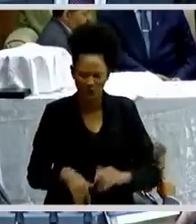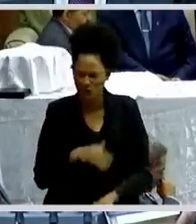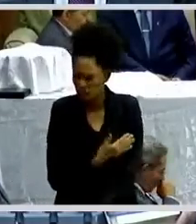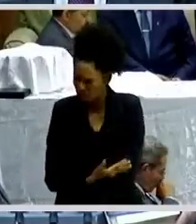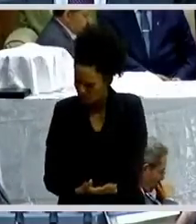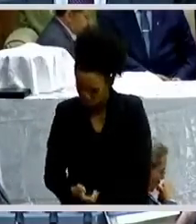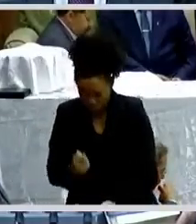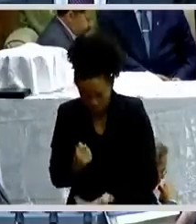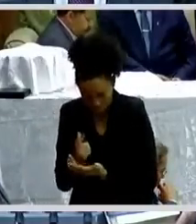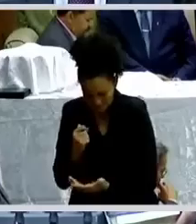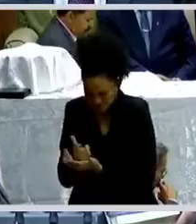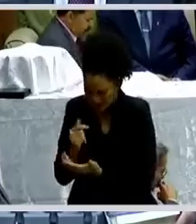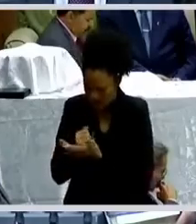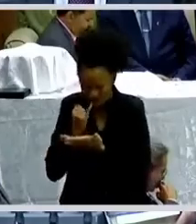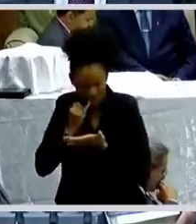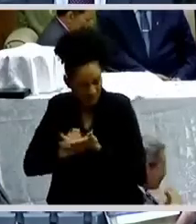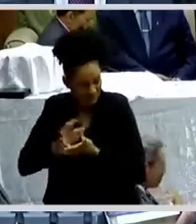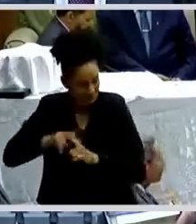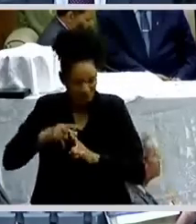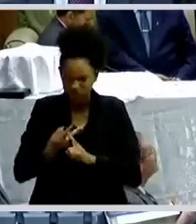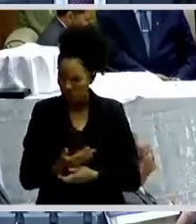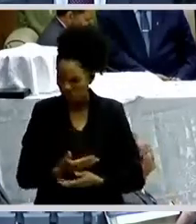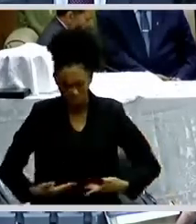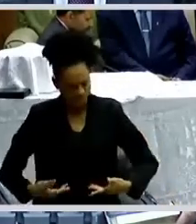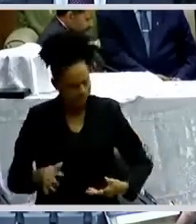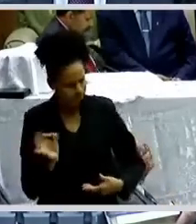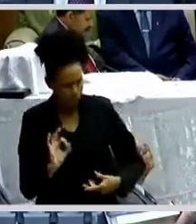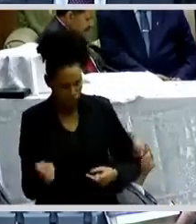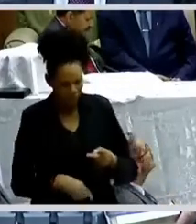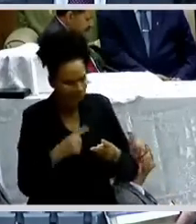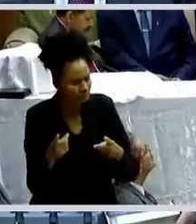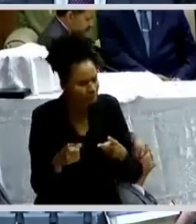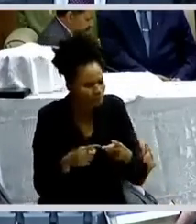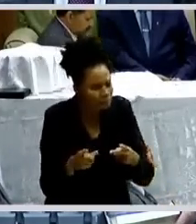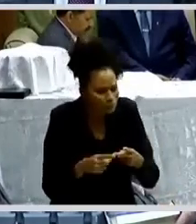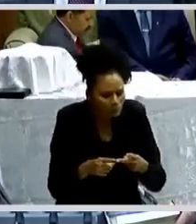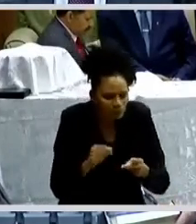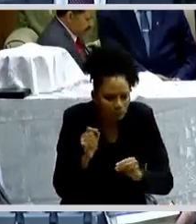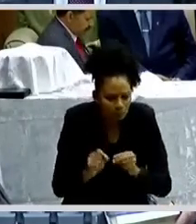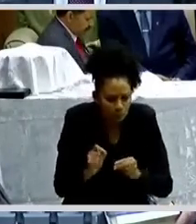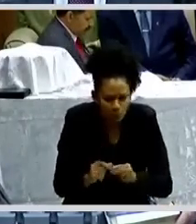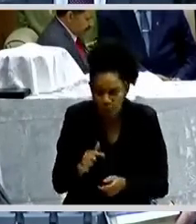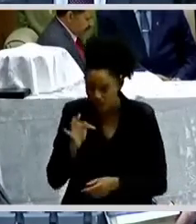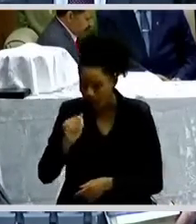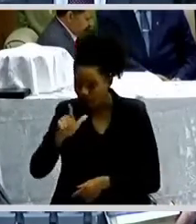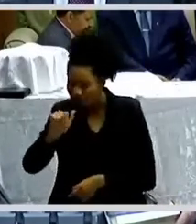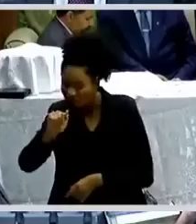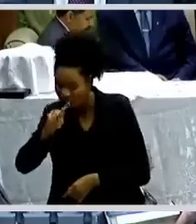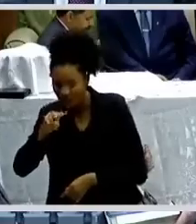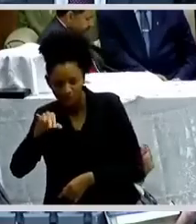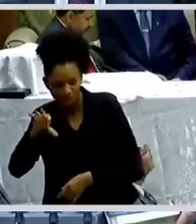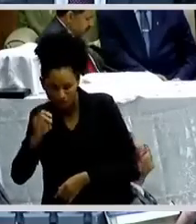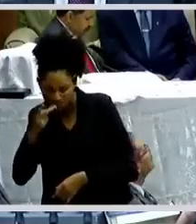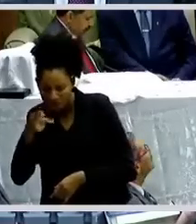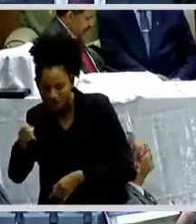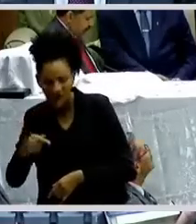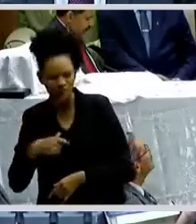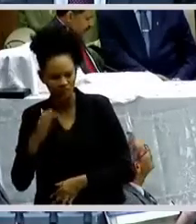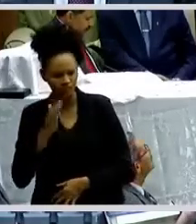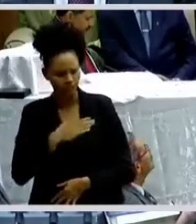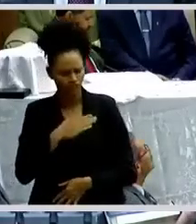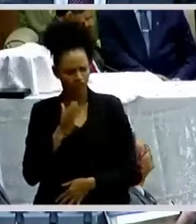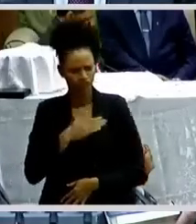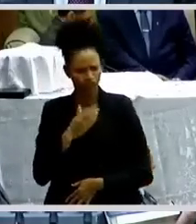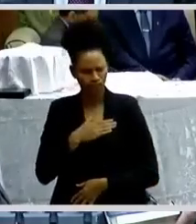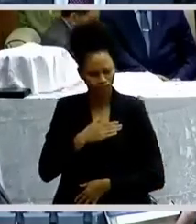pesado, mas não morria de fome. Segundo, diz Frávio José, que eles eram patriotas, defendia